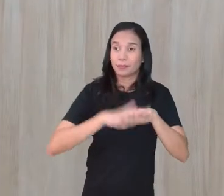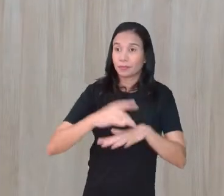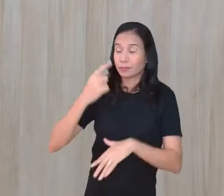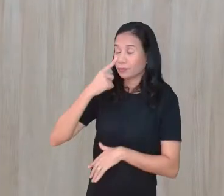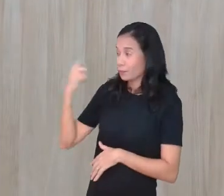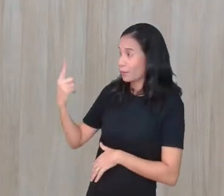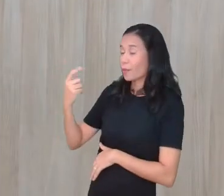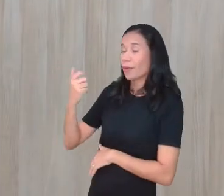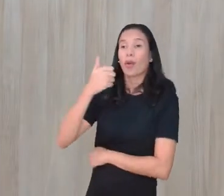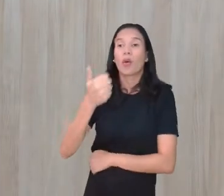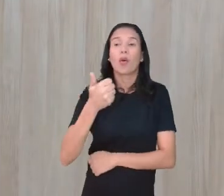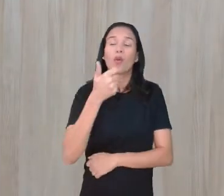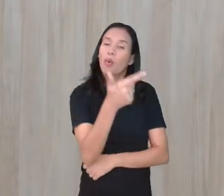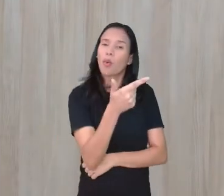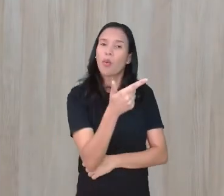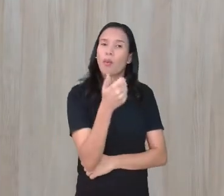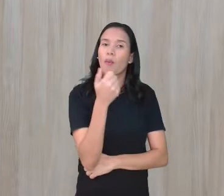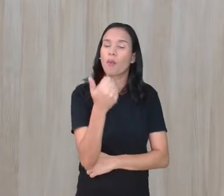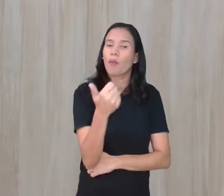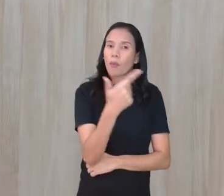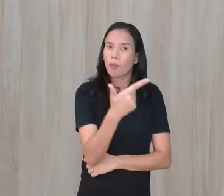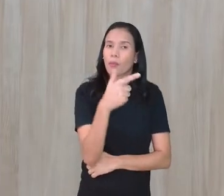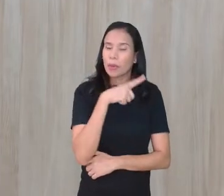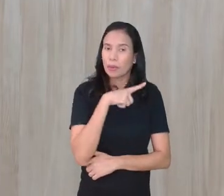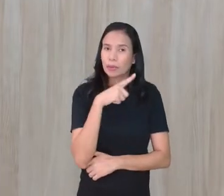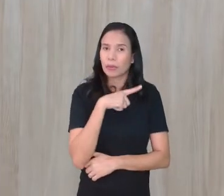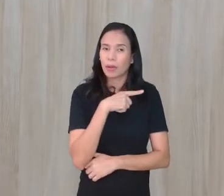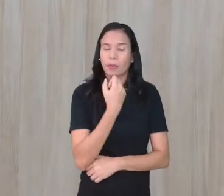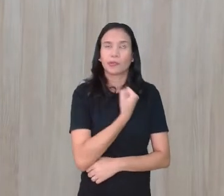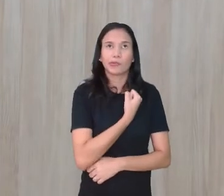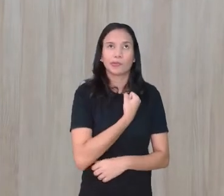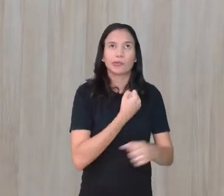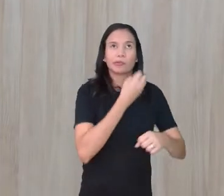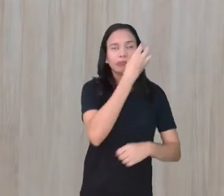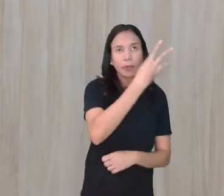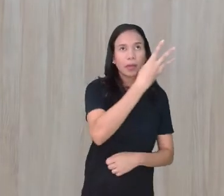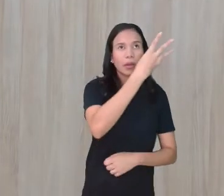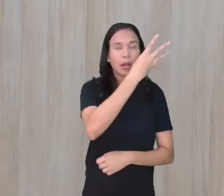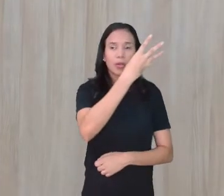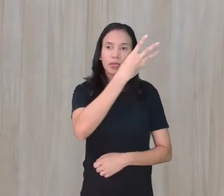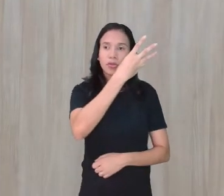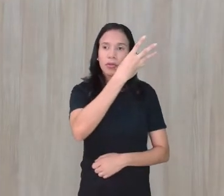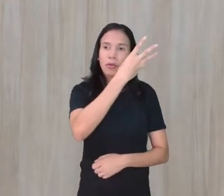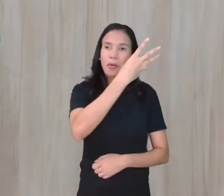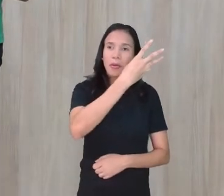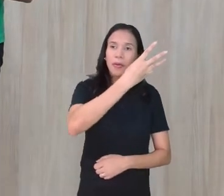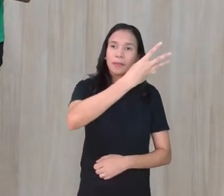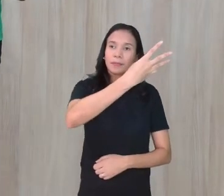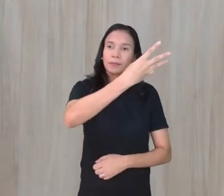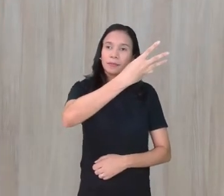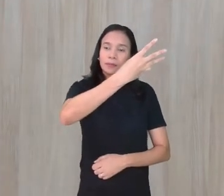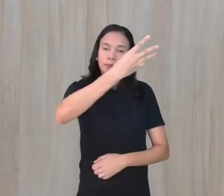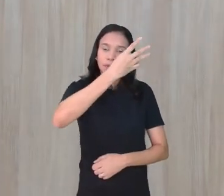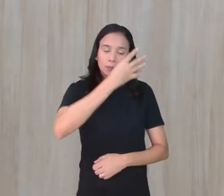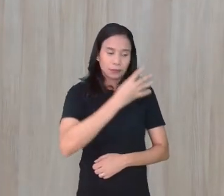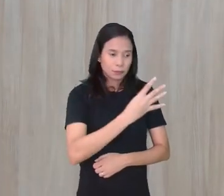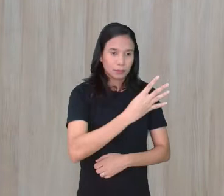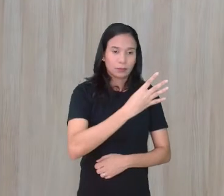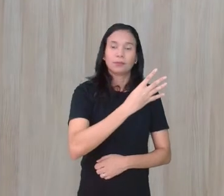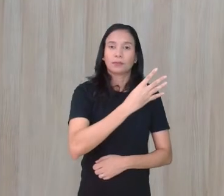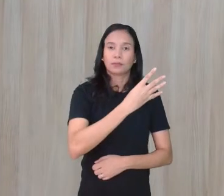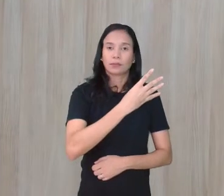Pode notar que o 12, ele está na tabuada do 3, o 12, ele está na tabuada aí do